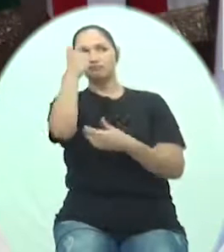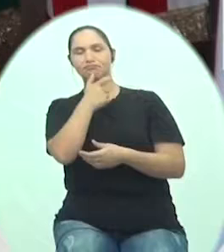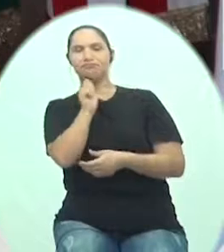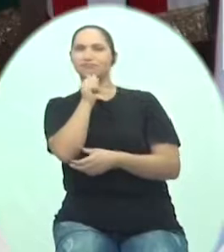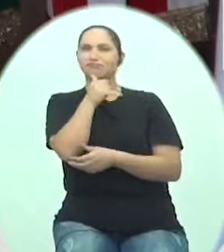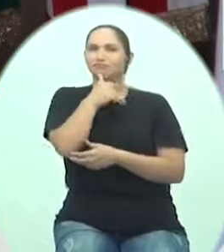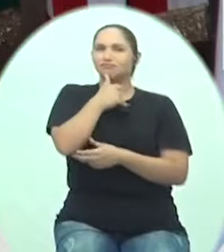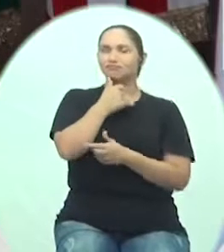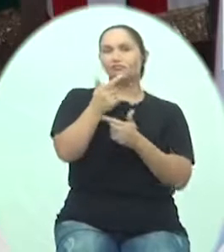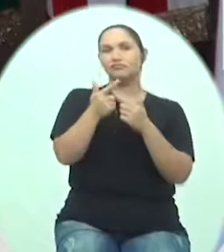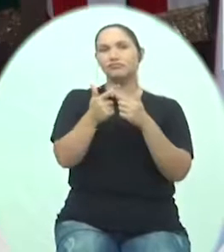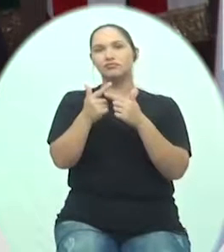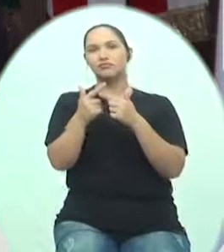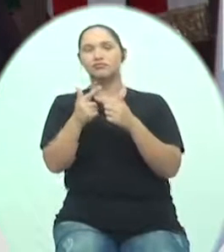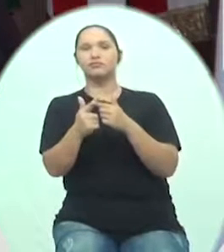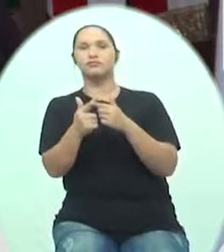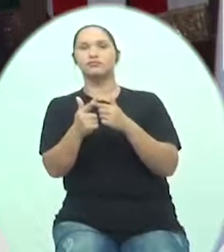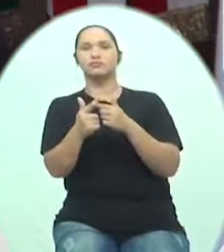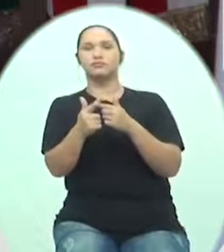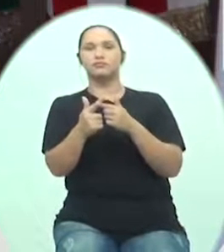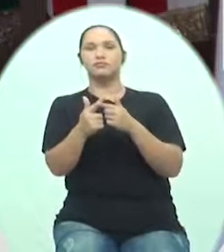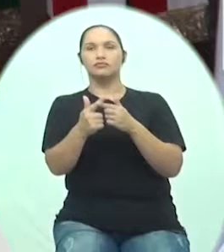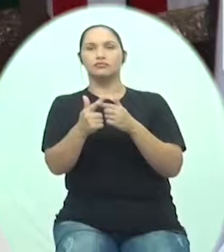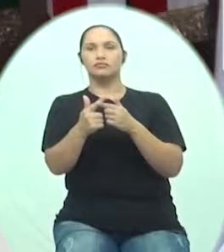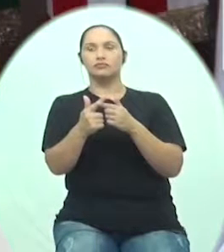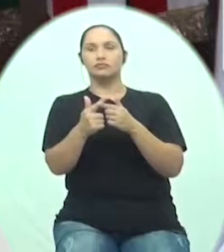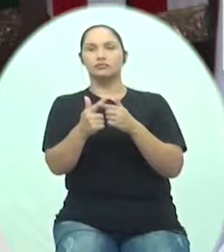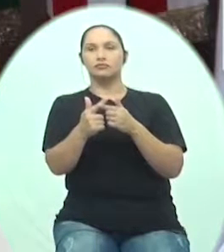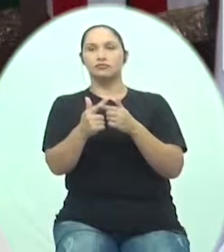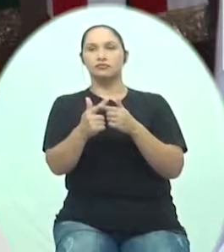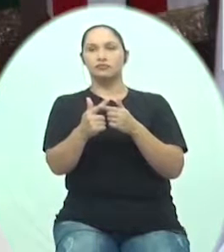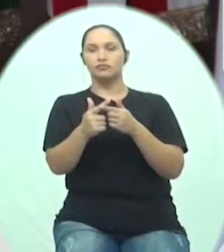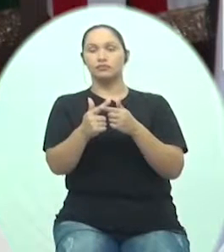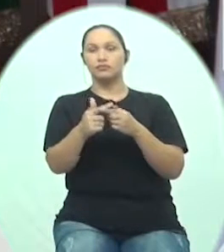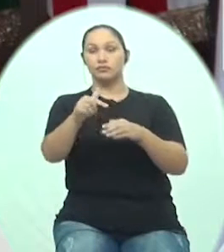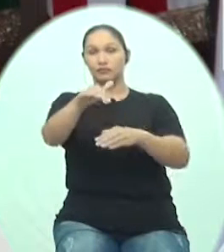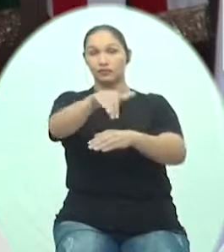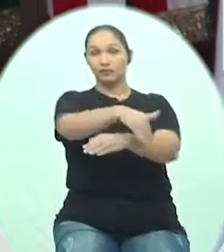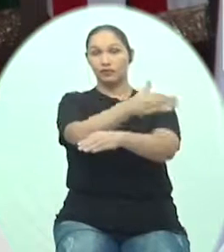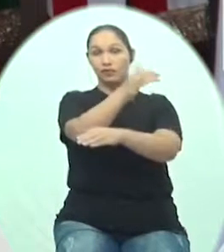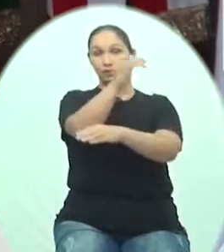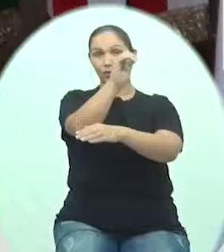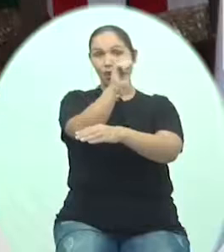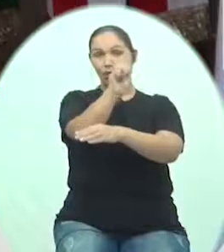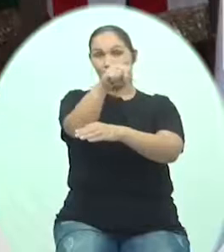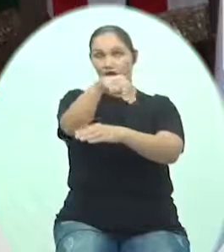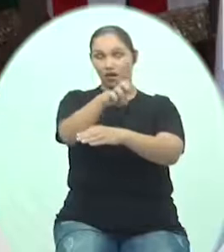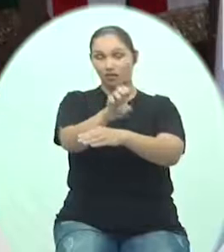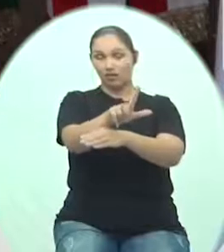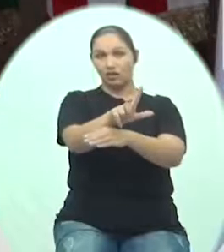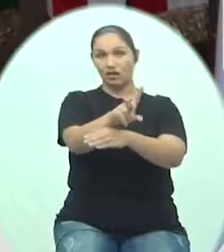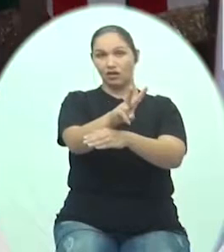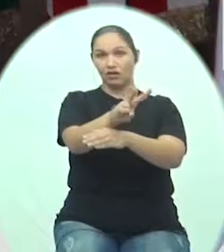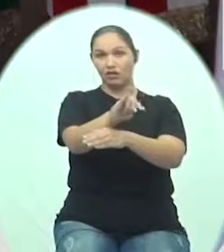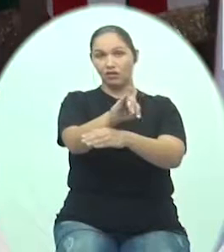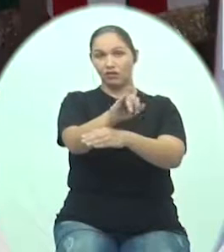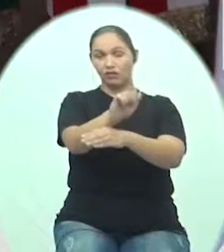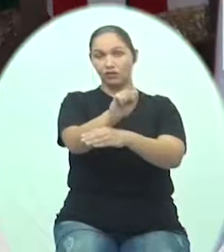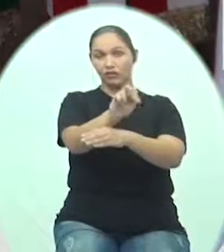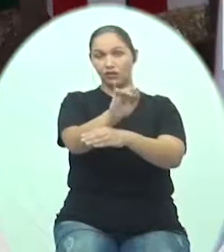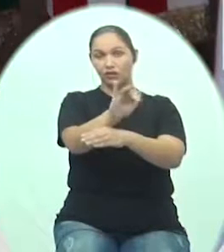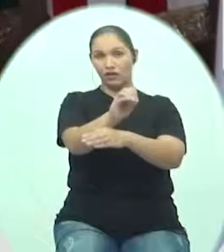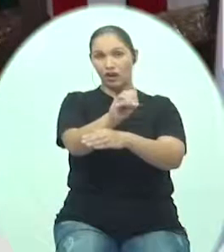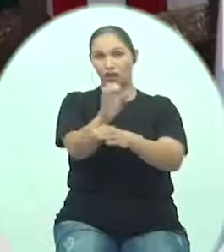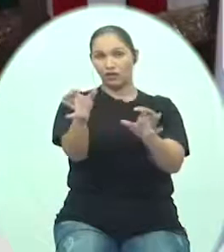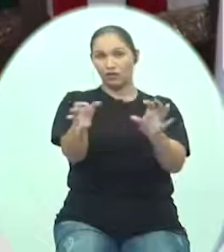em saber que o anel viário aquela etapa do da da primeira primeira etapa do anel de contorno viário que liga a Vila